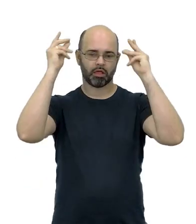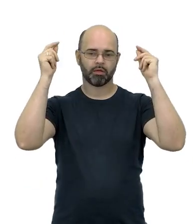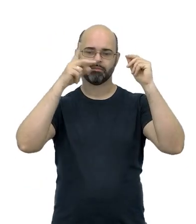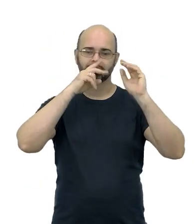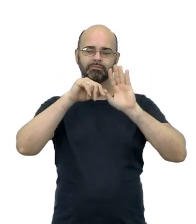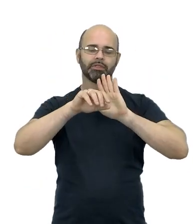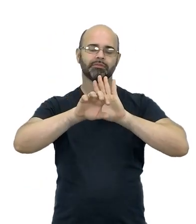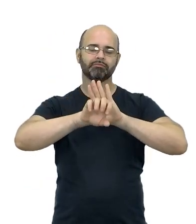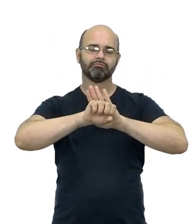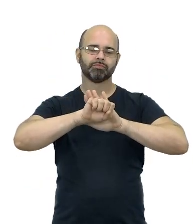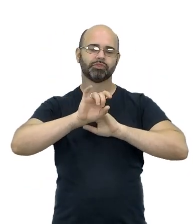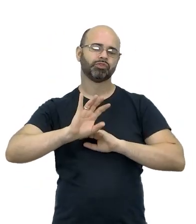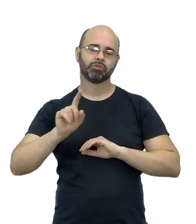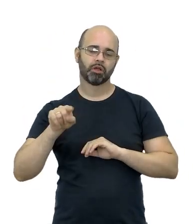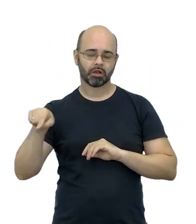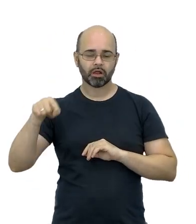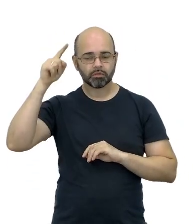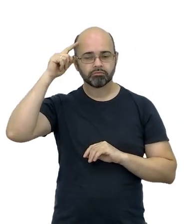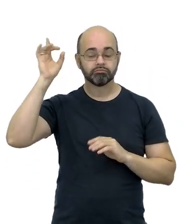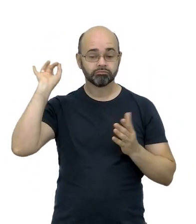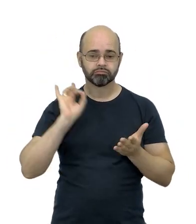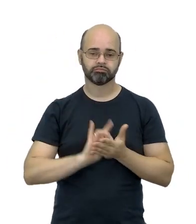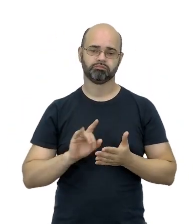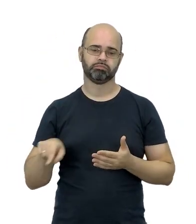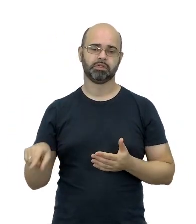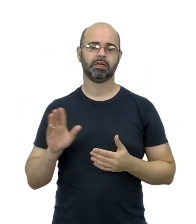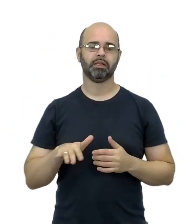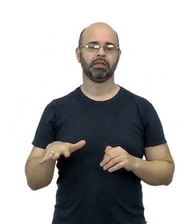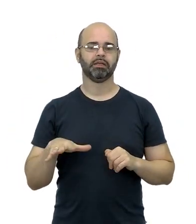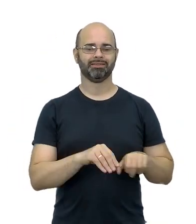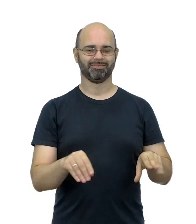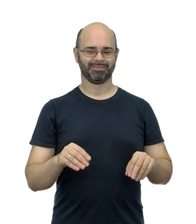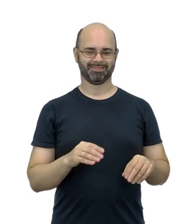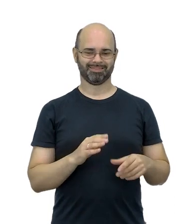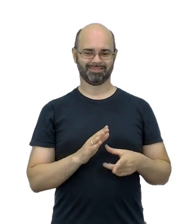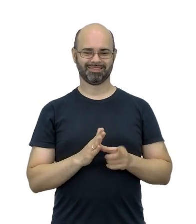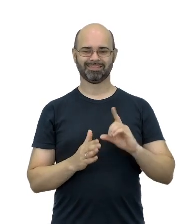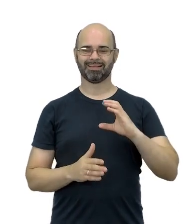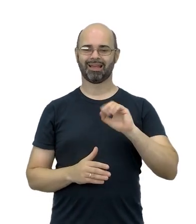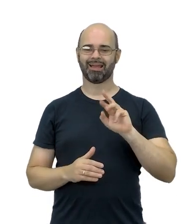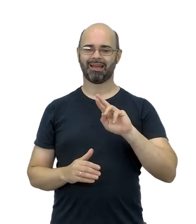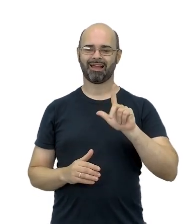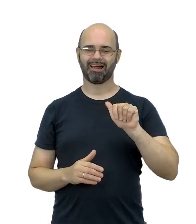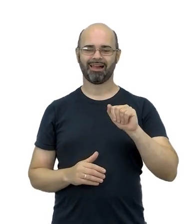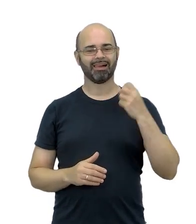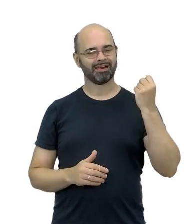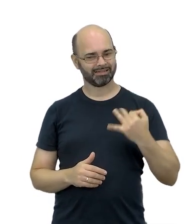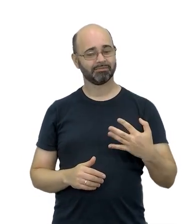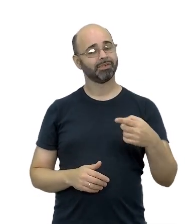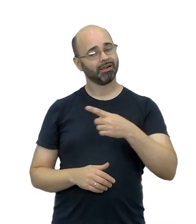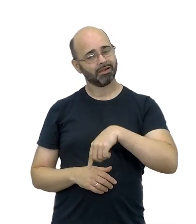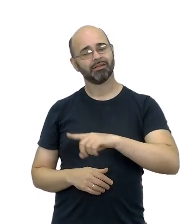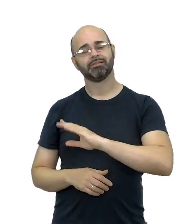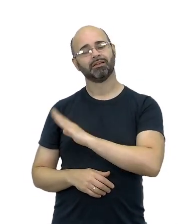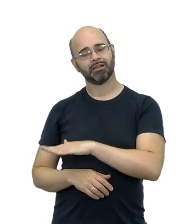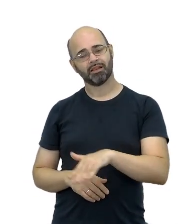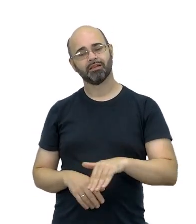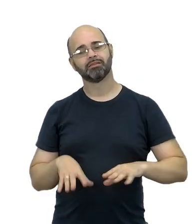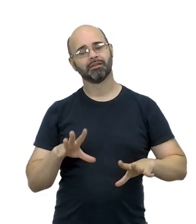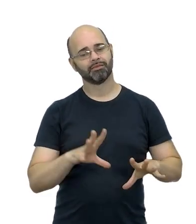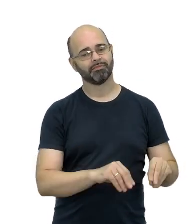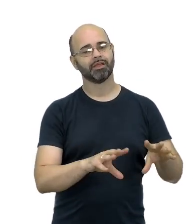mas que ela possa, né, ter essa possibilidade, como a Carla trouxe aqui, deles poderem mexer nos materiais